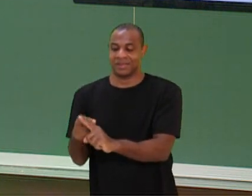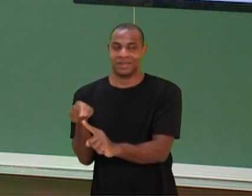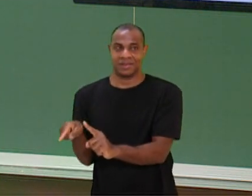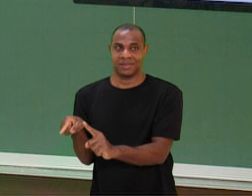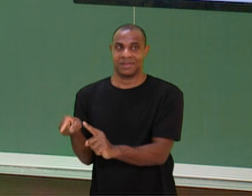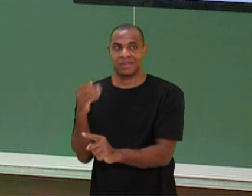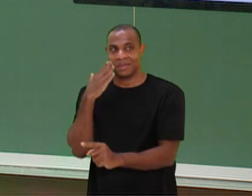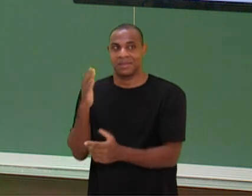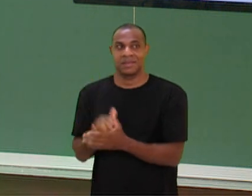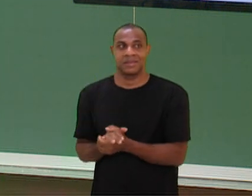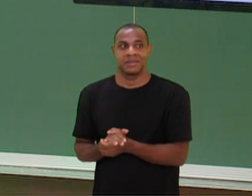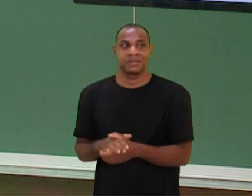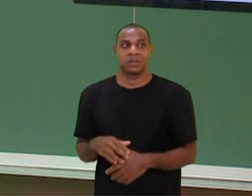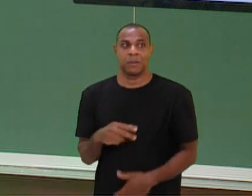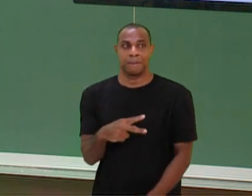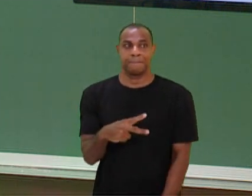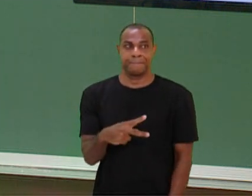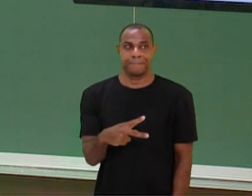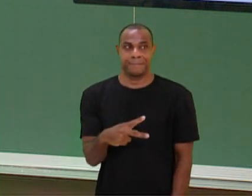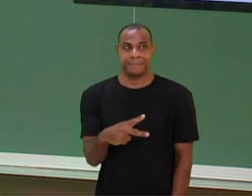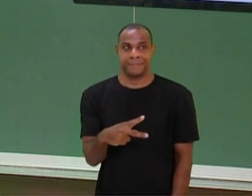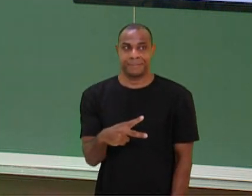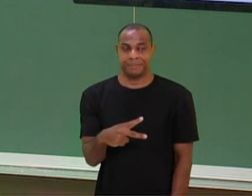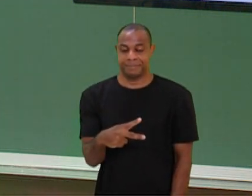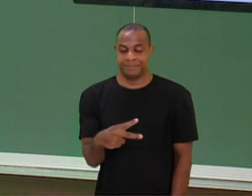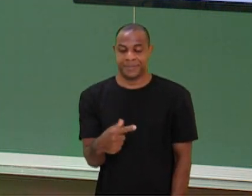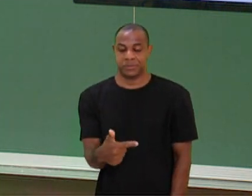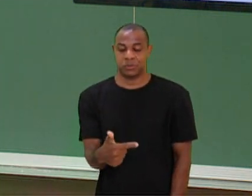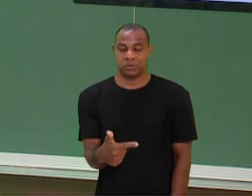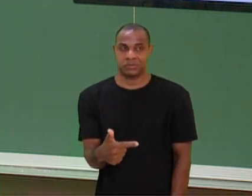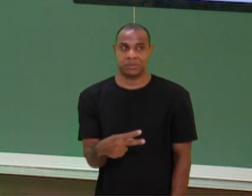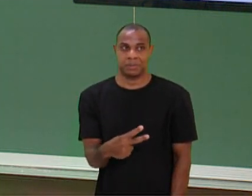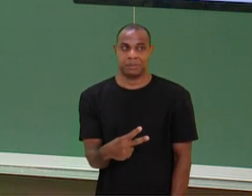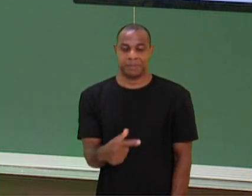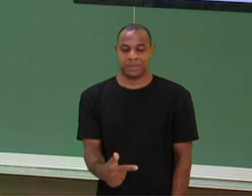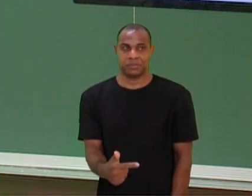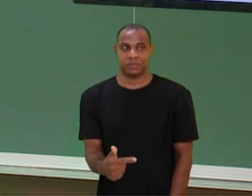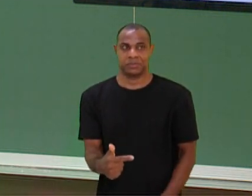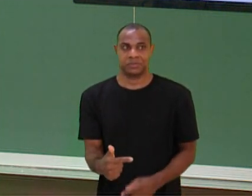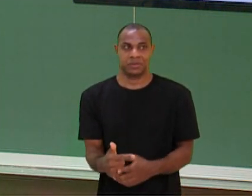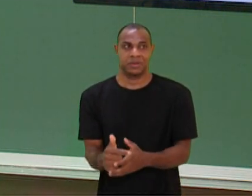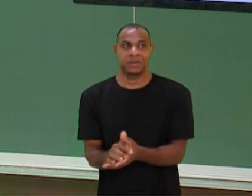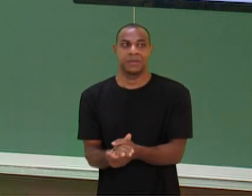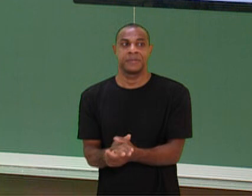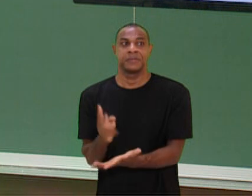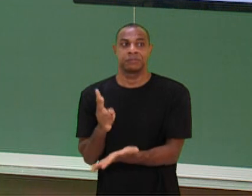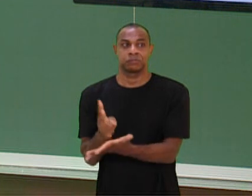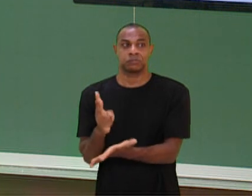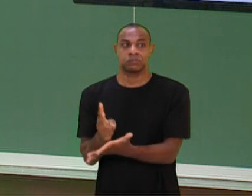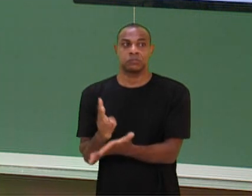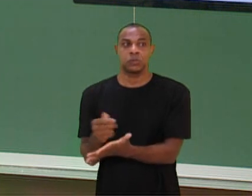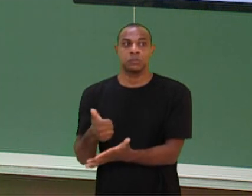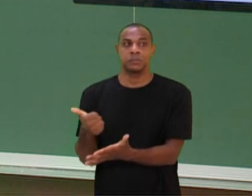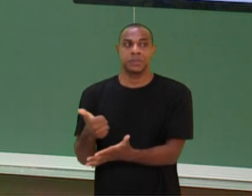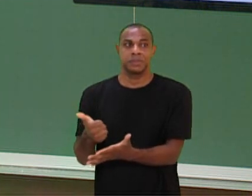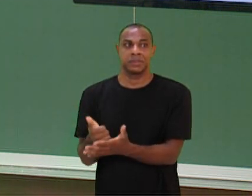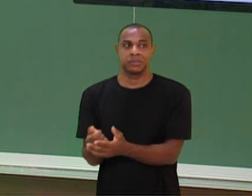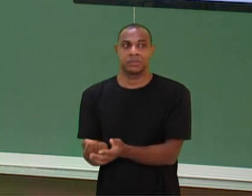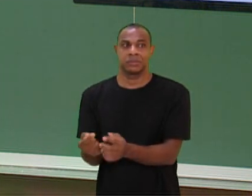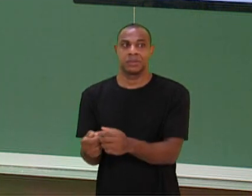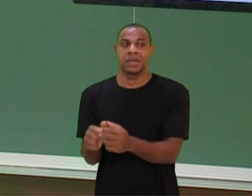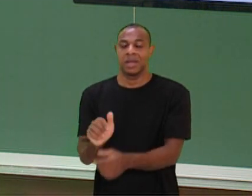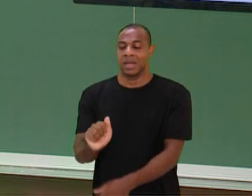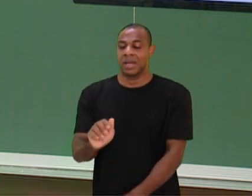P2, certo? Lembrar de divisão de frações, certo? Você conserva o primeiro e